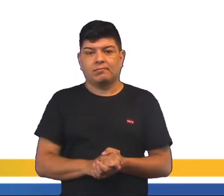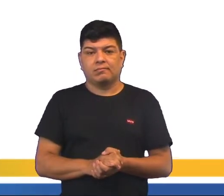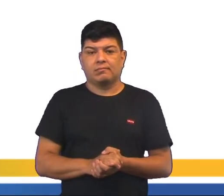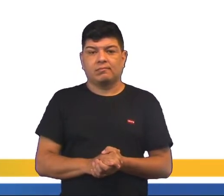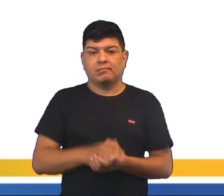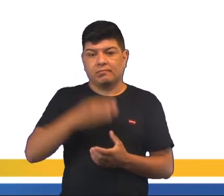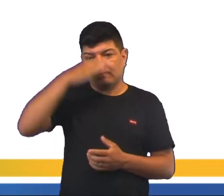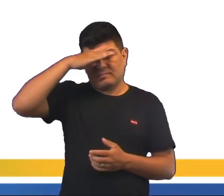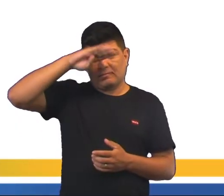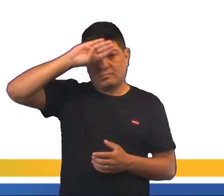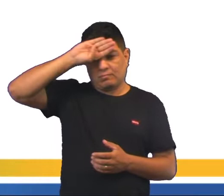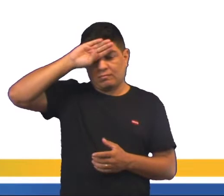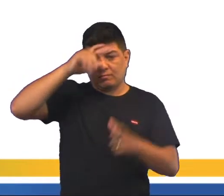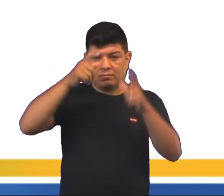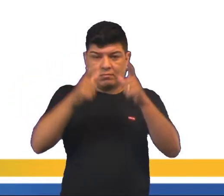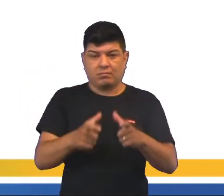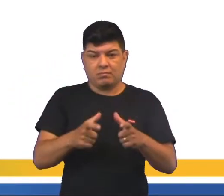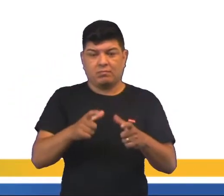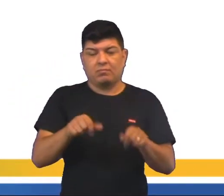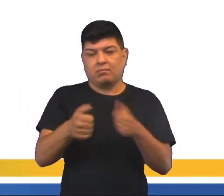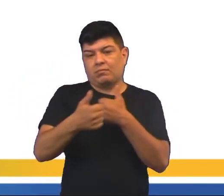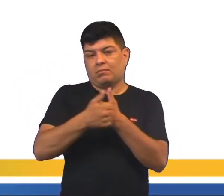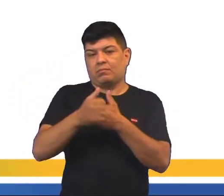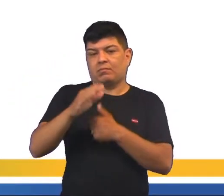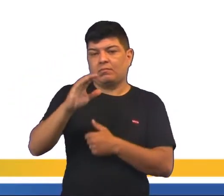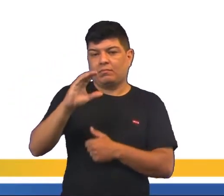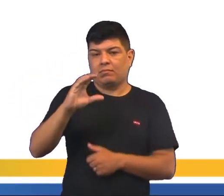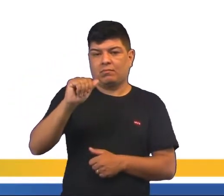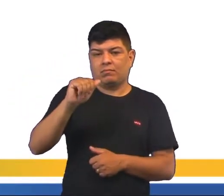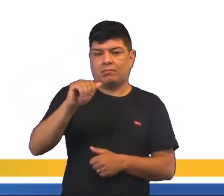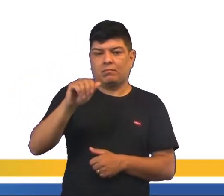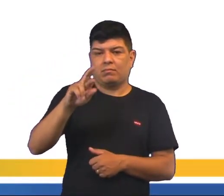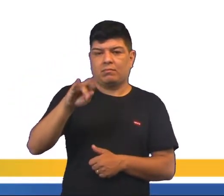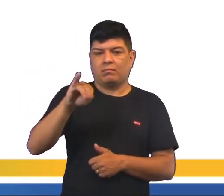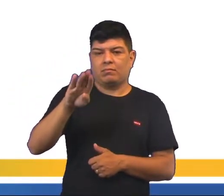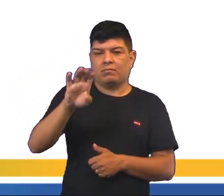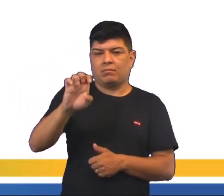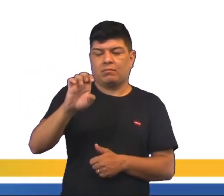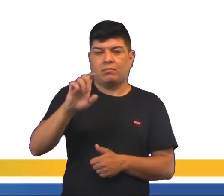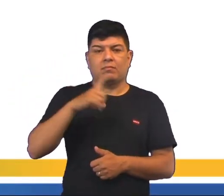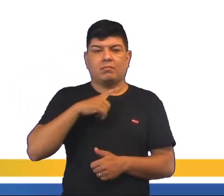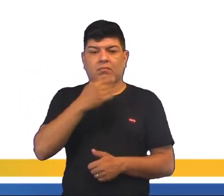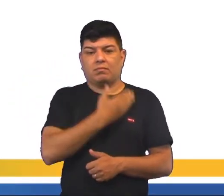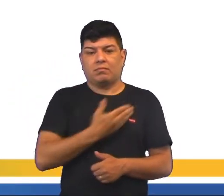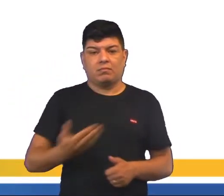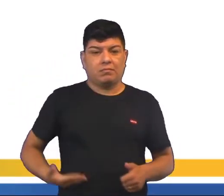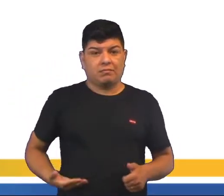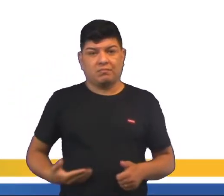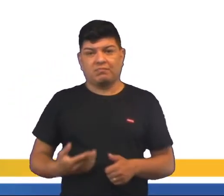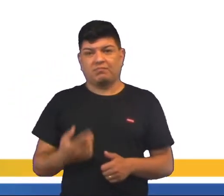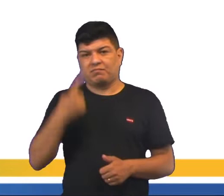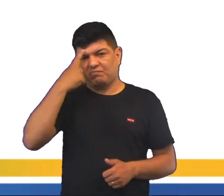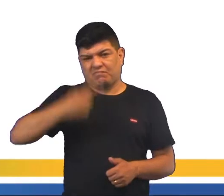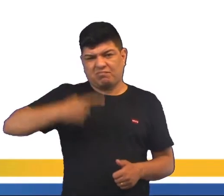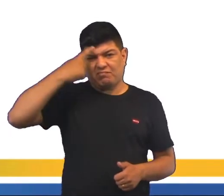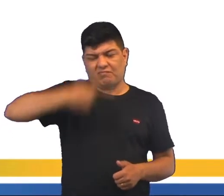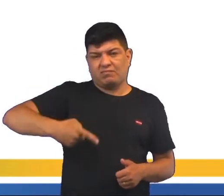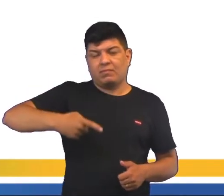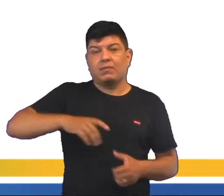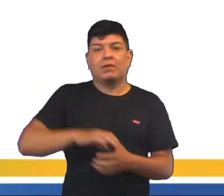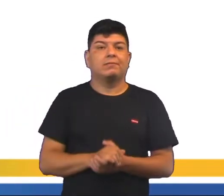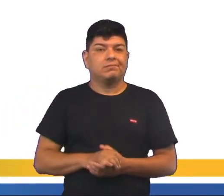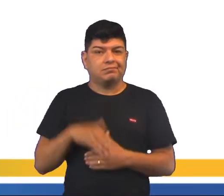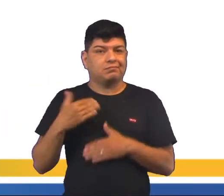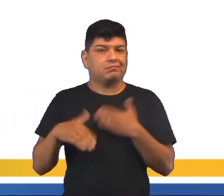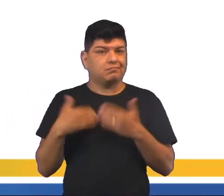Cuba, né, que é uma ilha localizada no Caribe, né, tem aí um governo ditatorial, né?